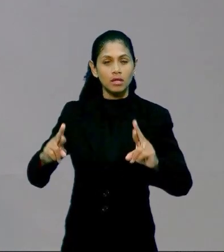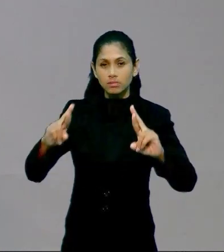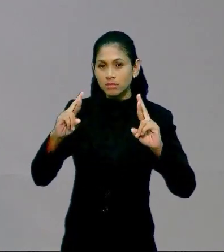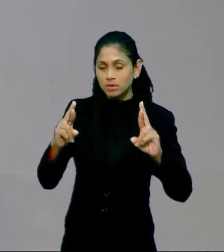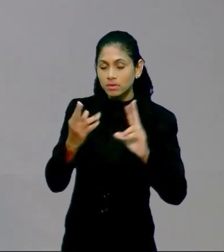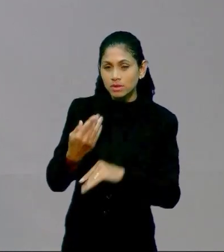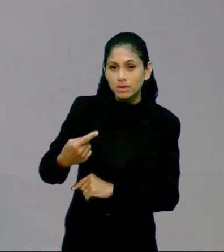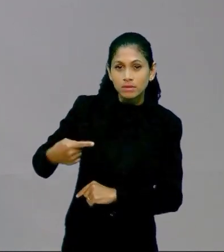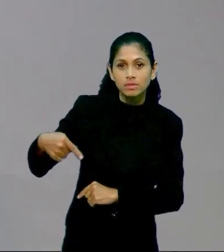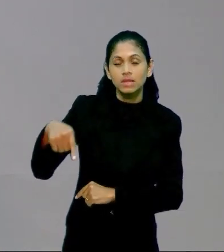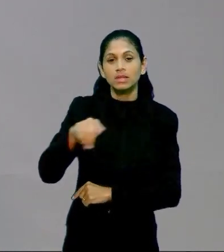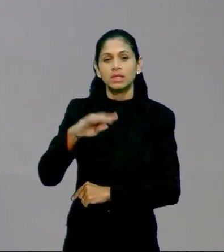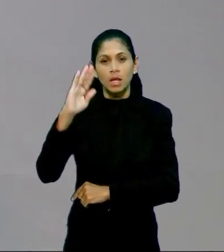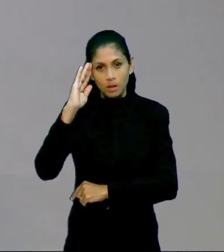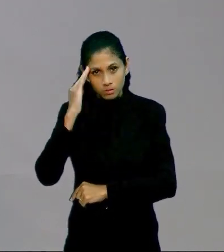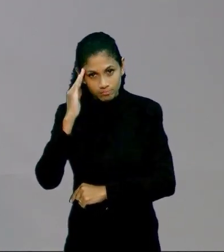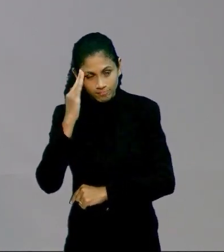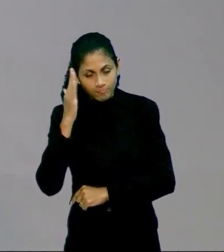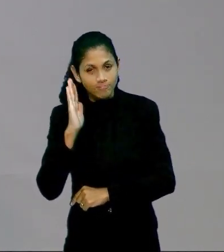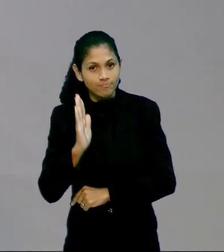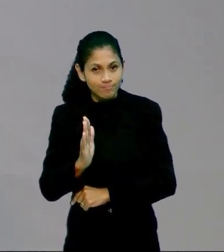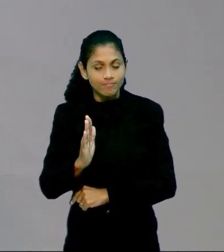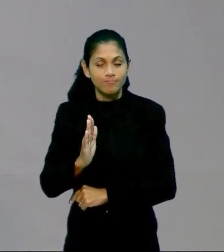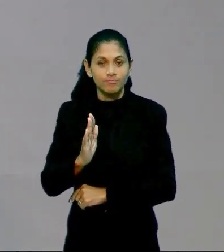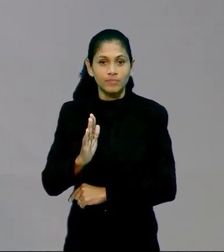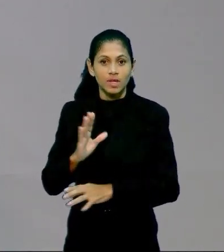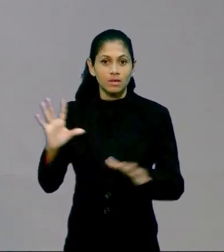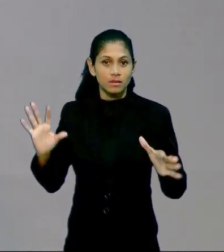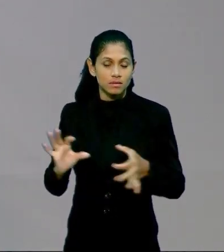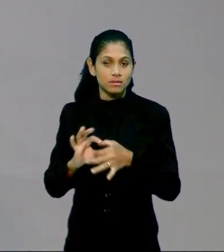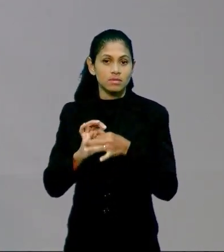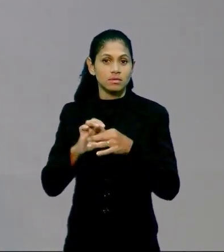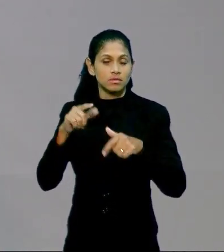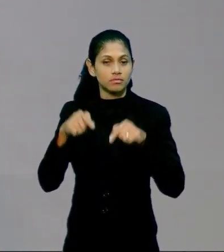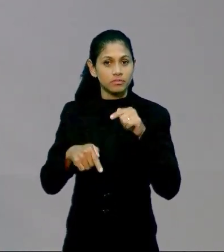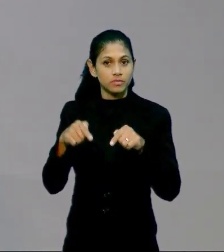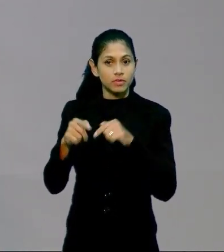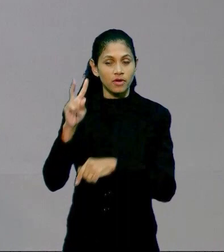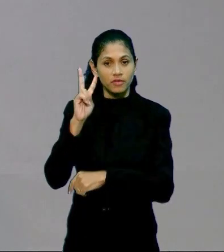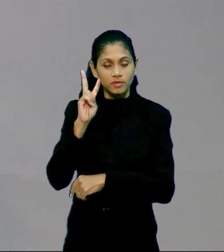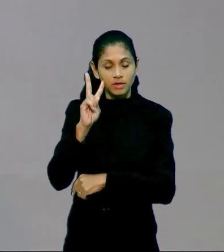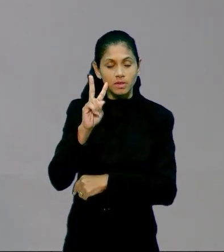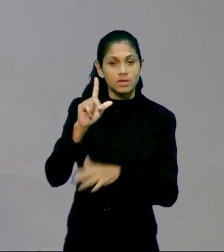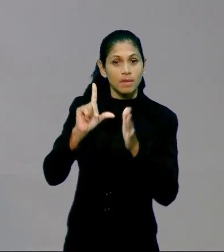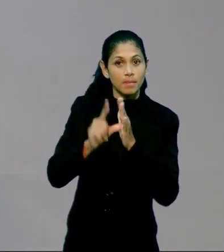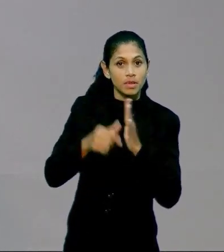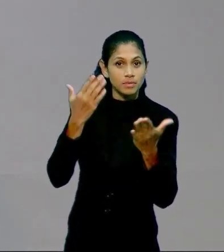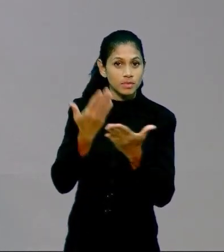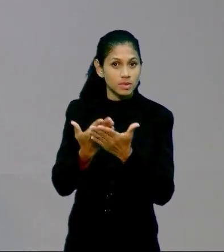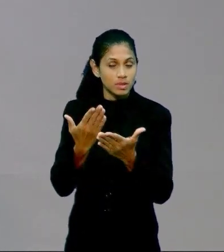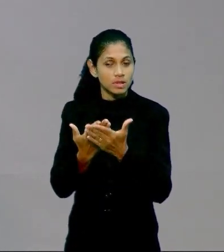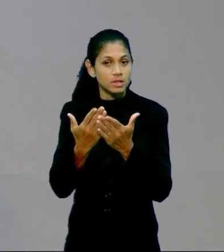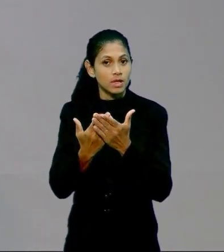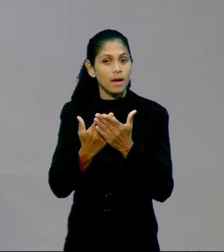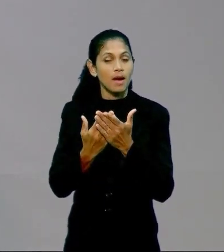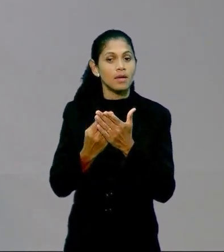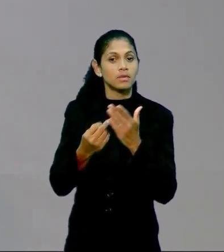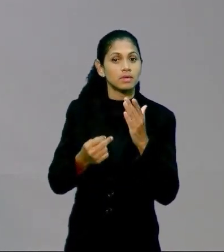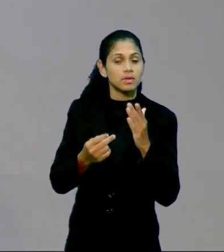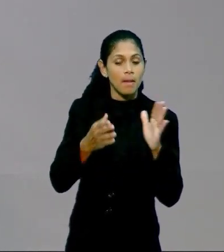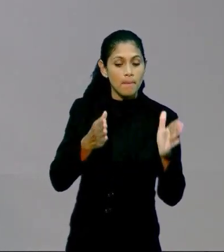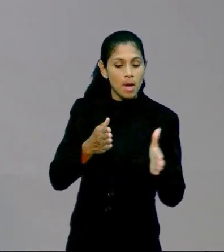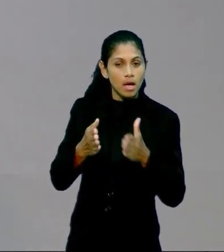tenham compreendido acerca das ligações químicas. Vejo vocês na nossa próxima aula, na parte 2, onde eu irei